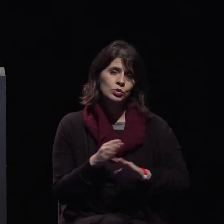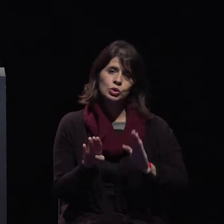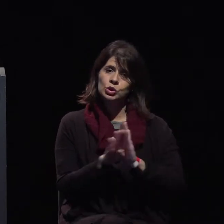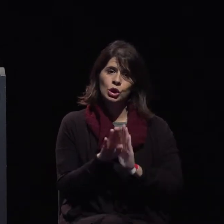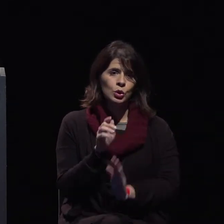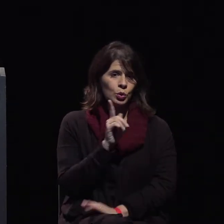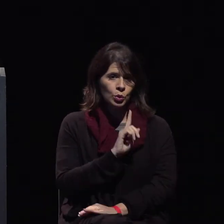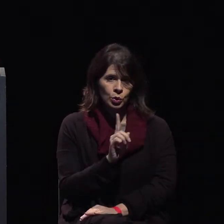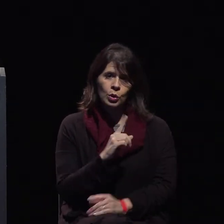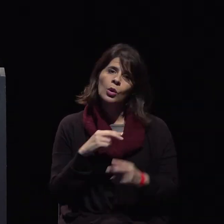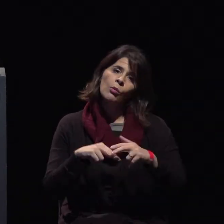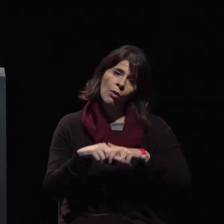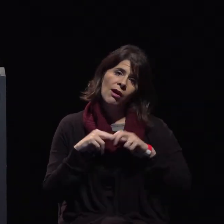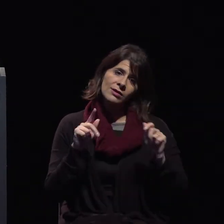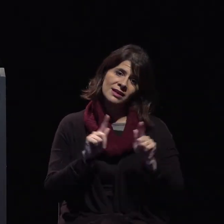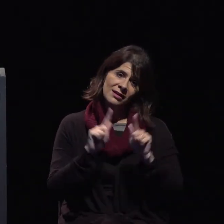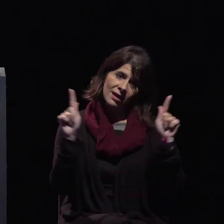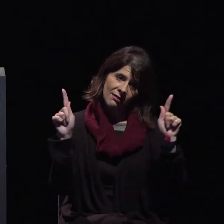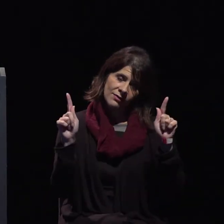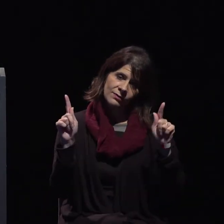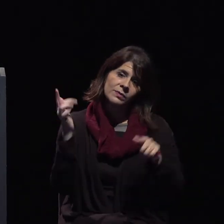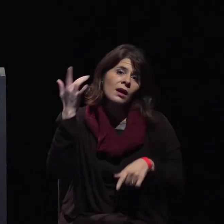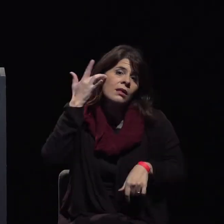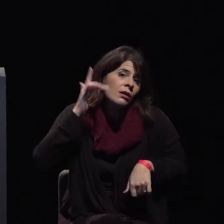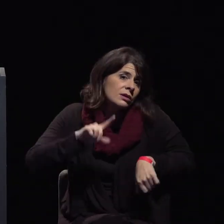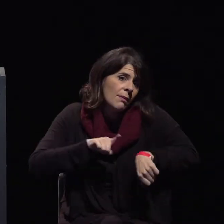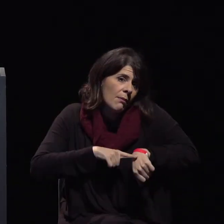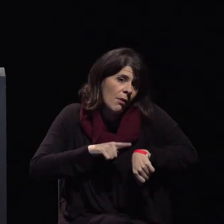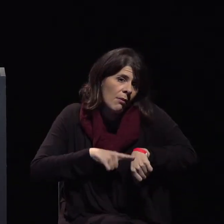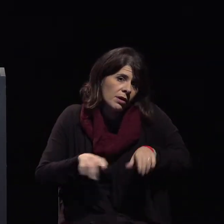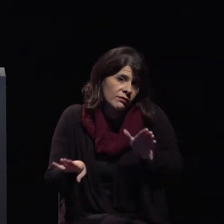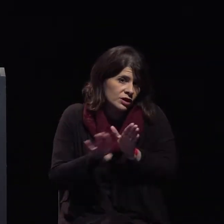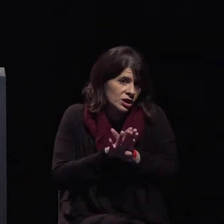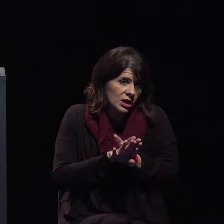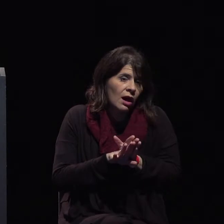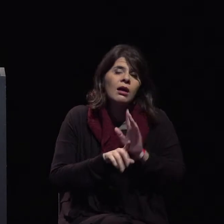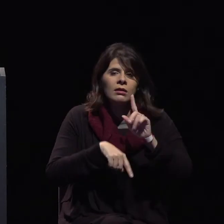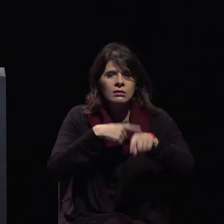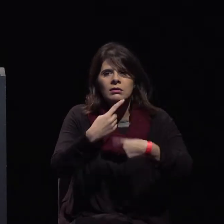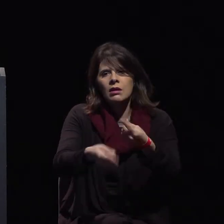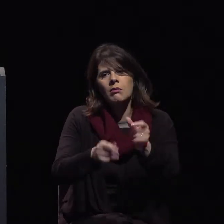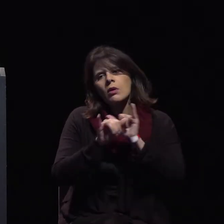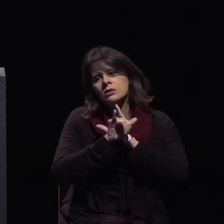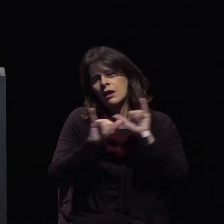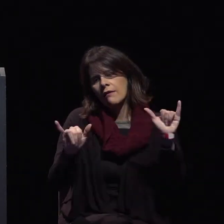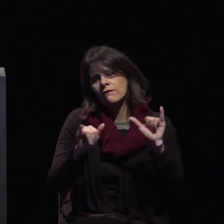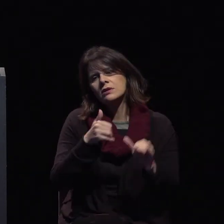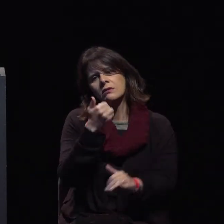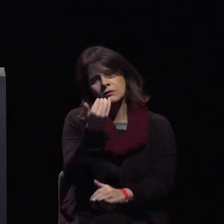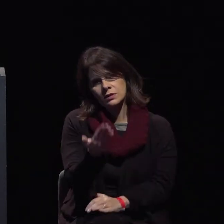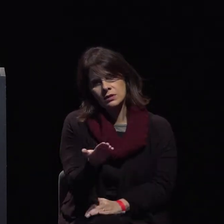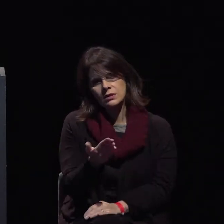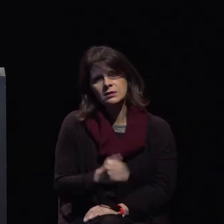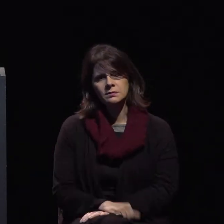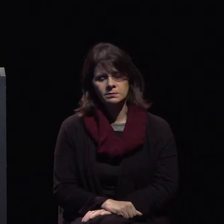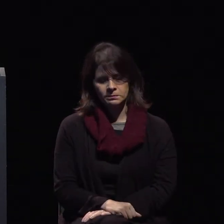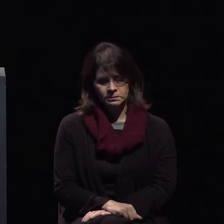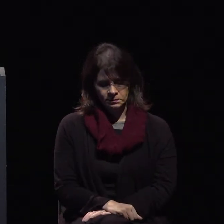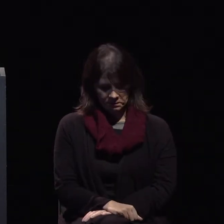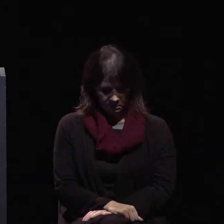da greve. A gente não sabe em que momento ela chega, a gente avisa vocês também no decorrer da